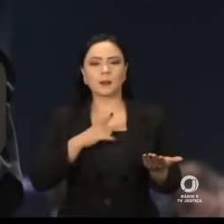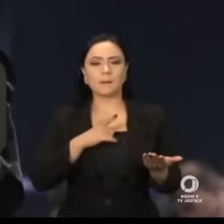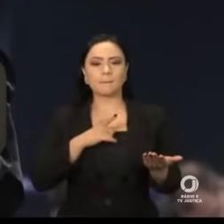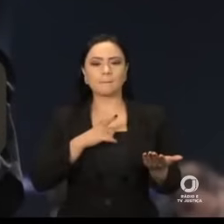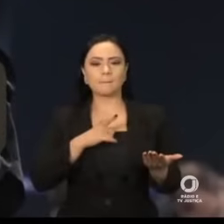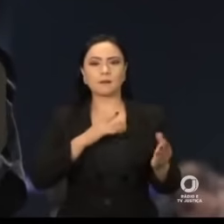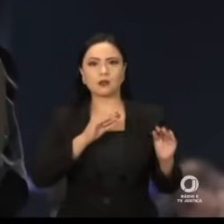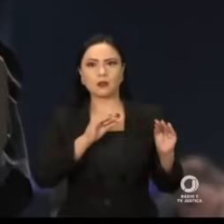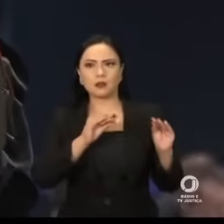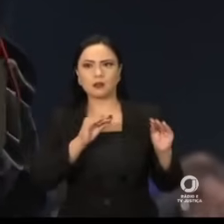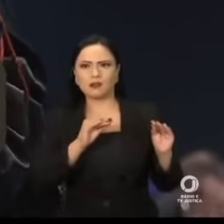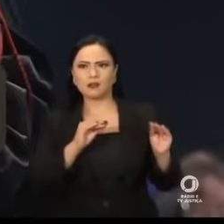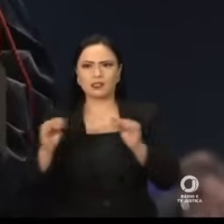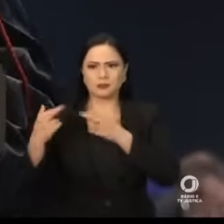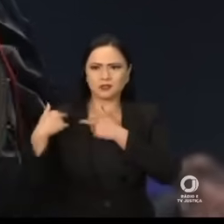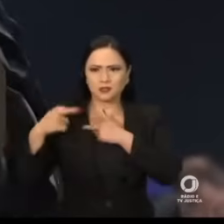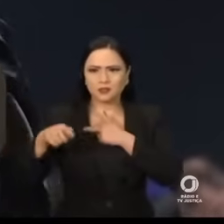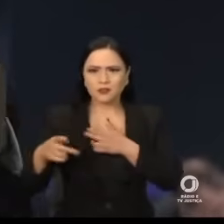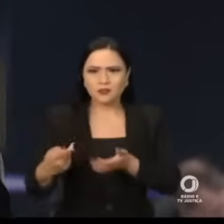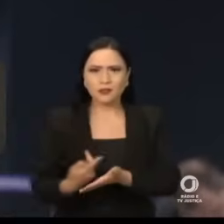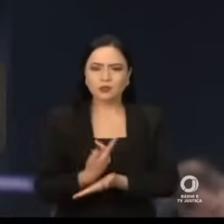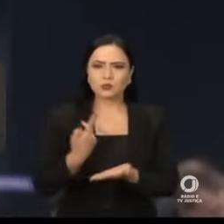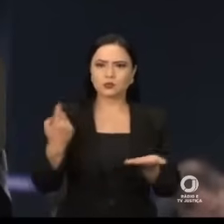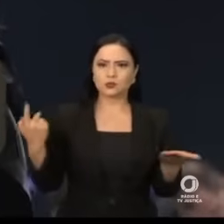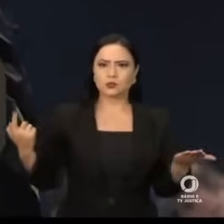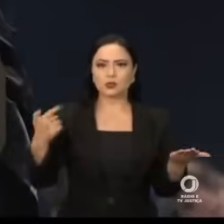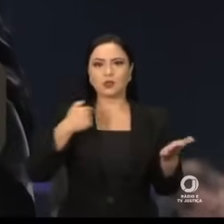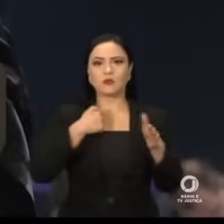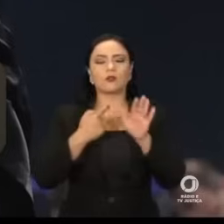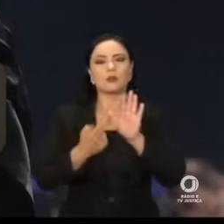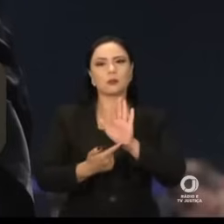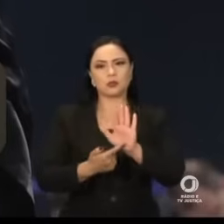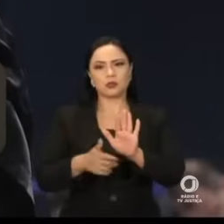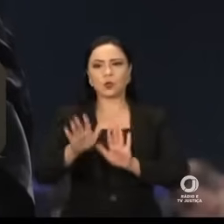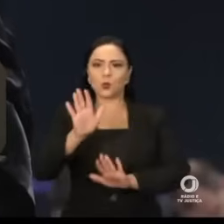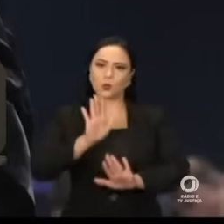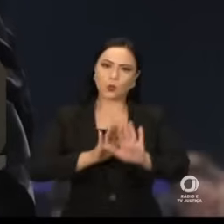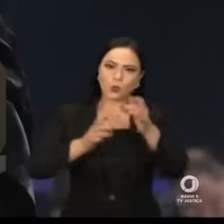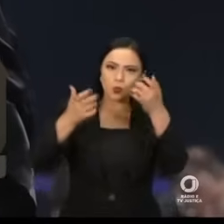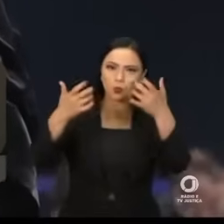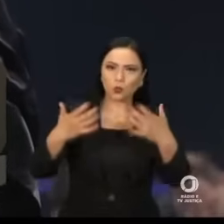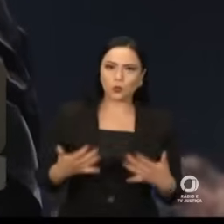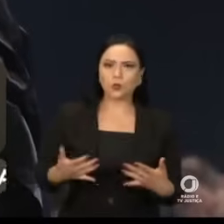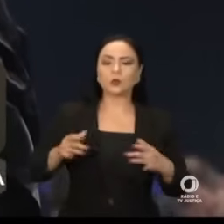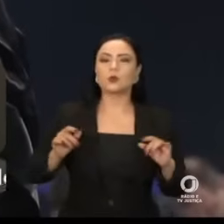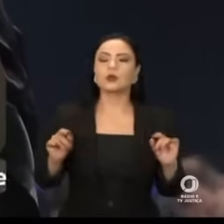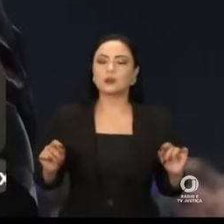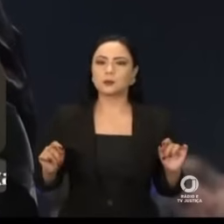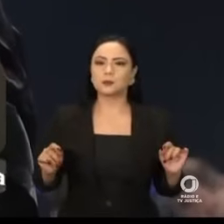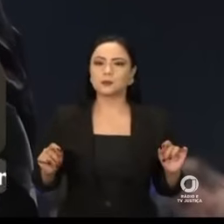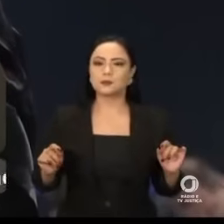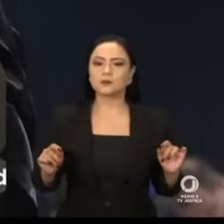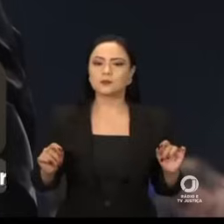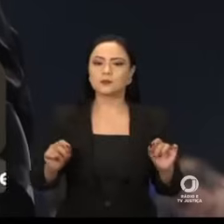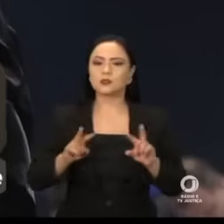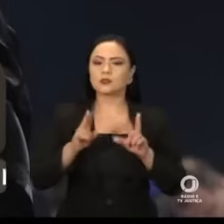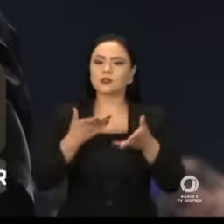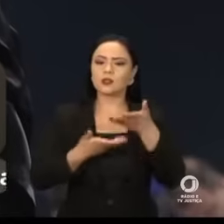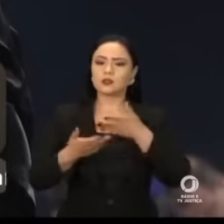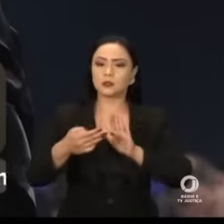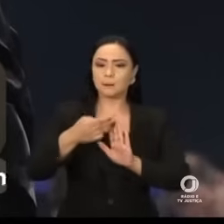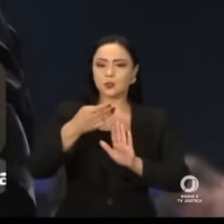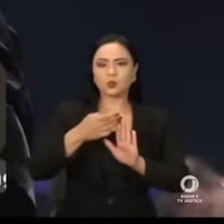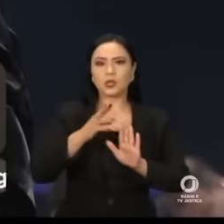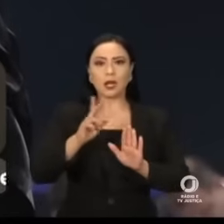fatos. Presidente, eu vou demonstrar cuidadosamente, tratando da questão da minuta, ele não